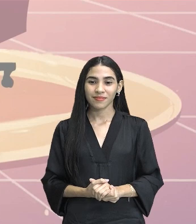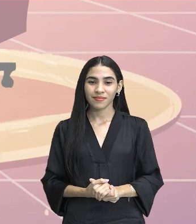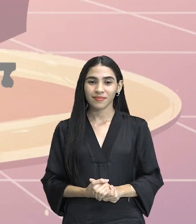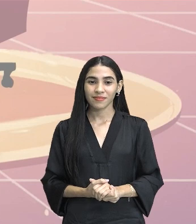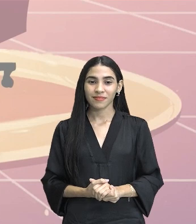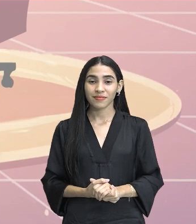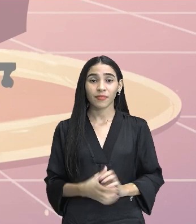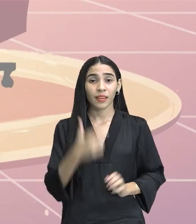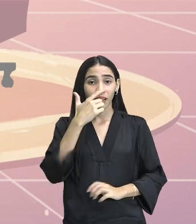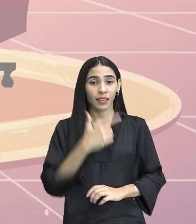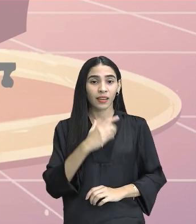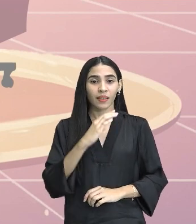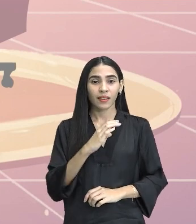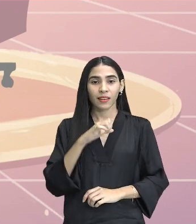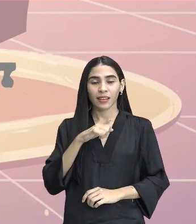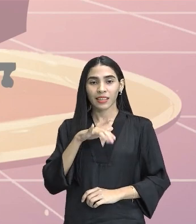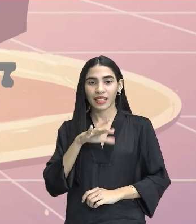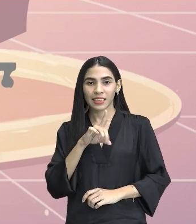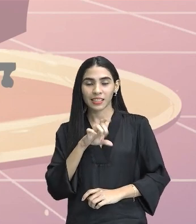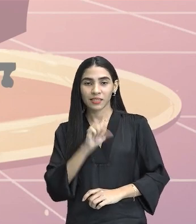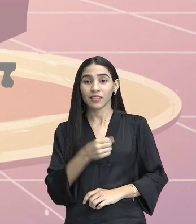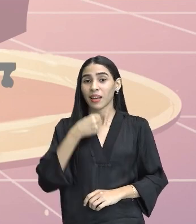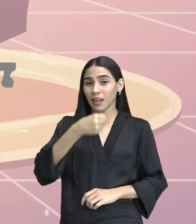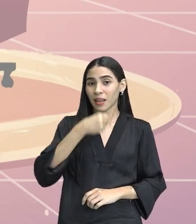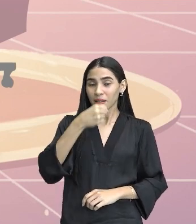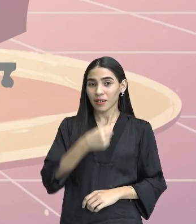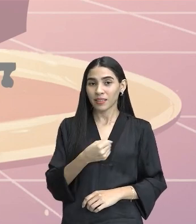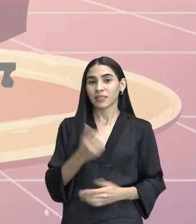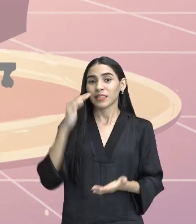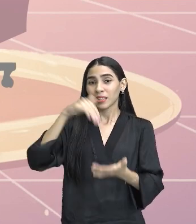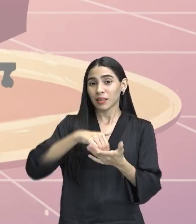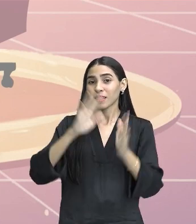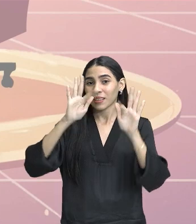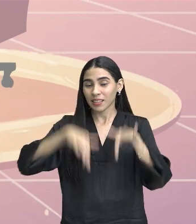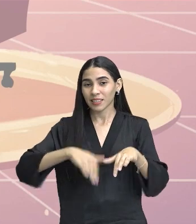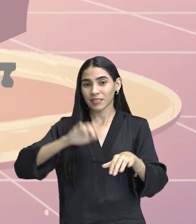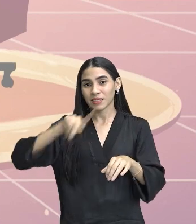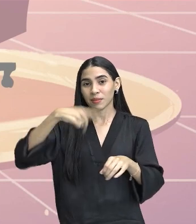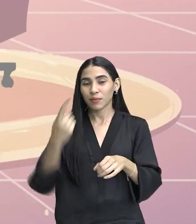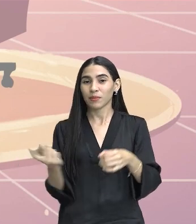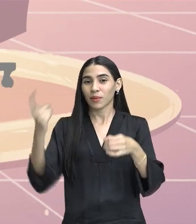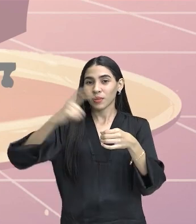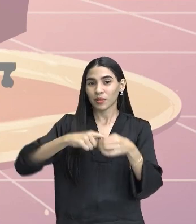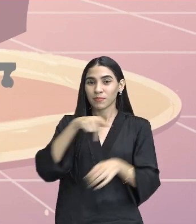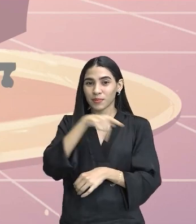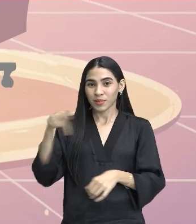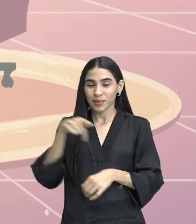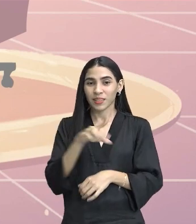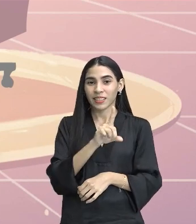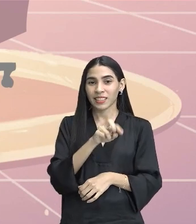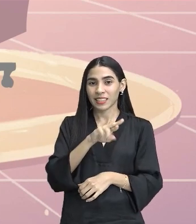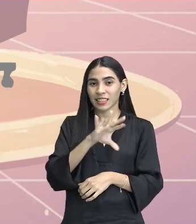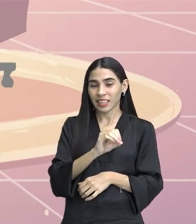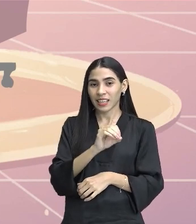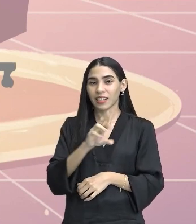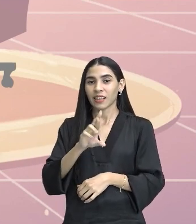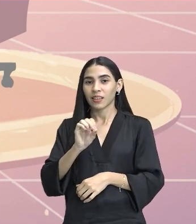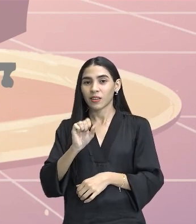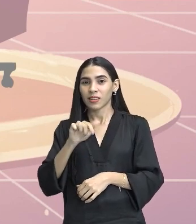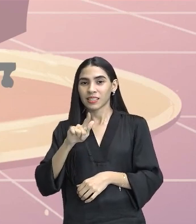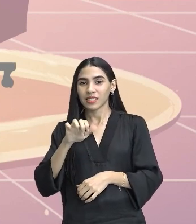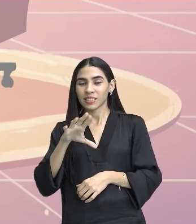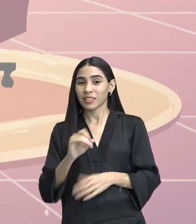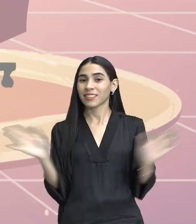Eu sou Cleides Van, sua mascote repórter. Ficamos por aqui e voltamos com nossos professores Dário Pinheiro e Rosângelo